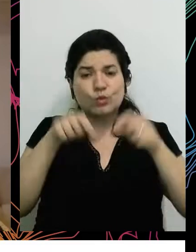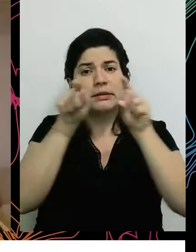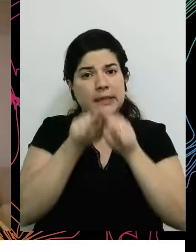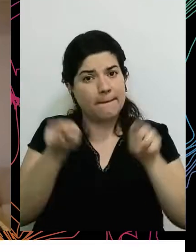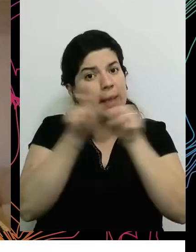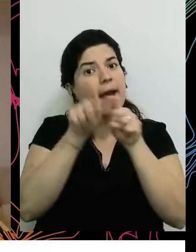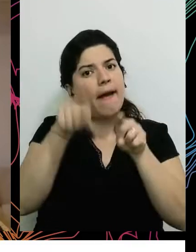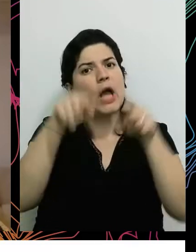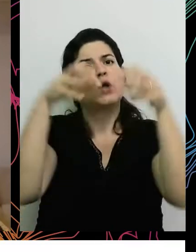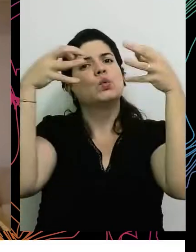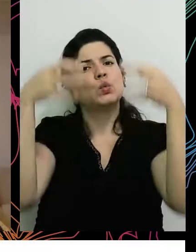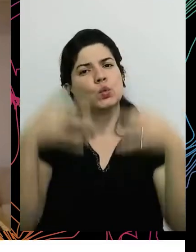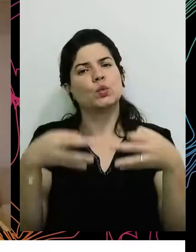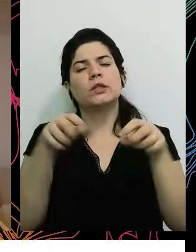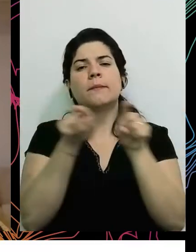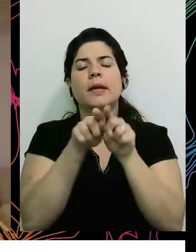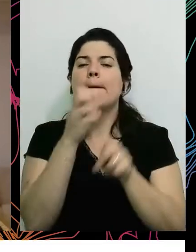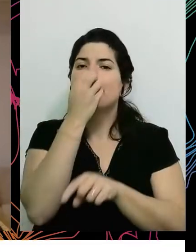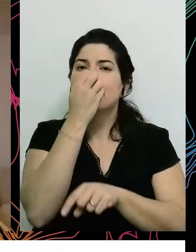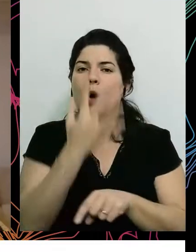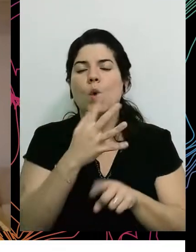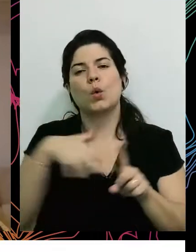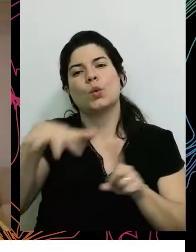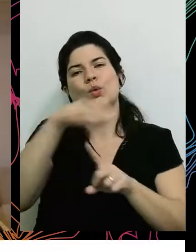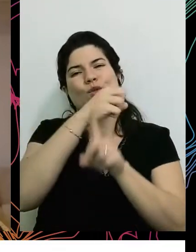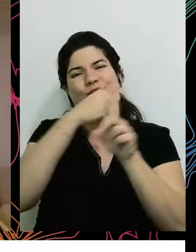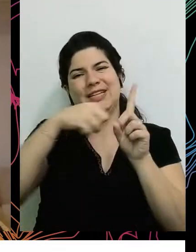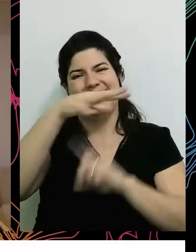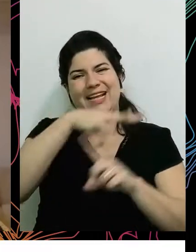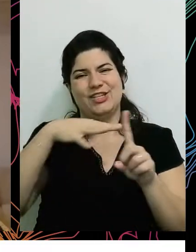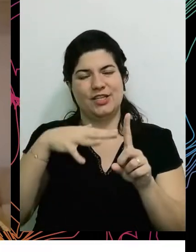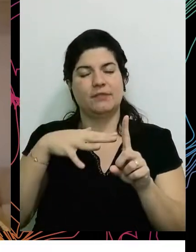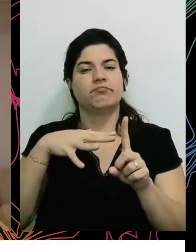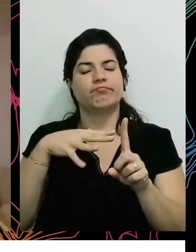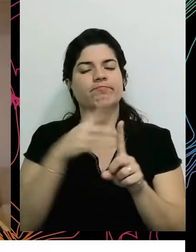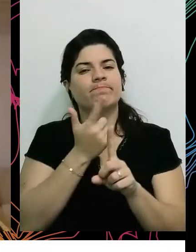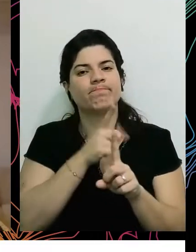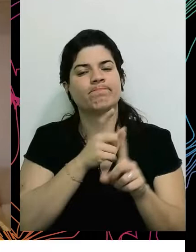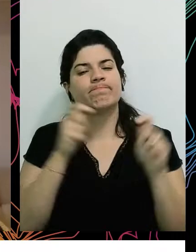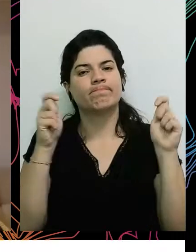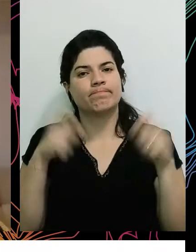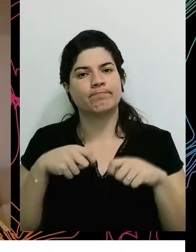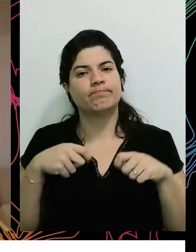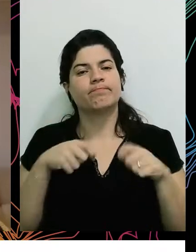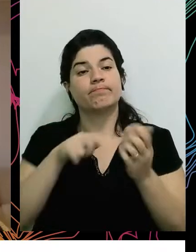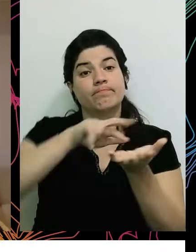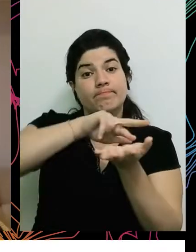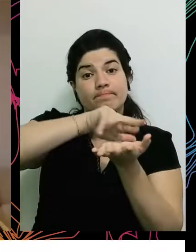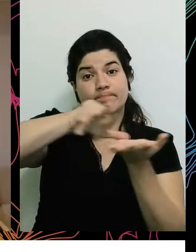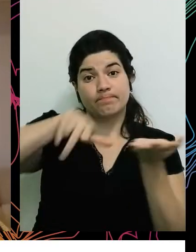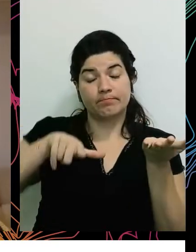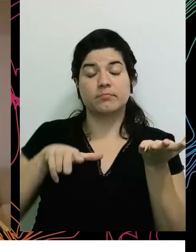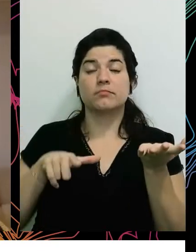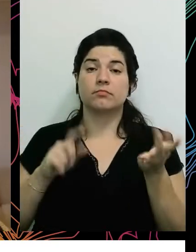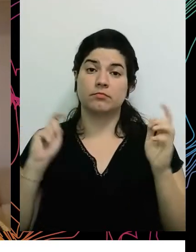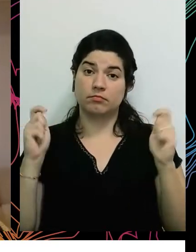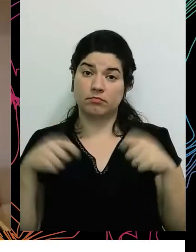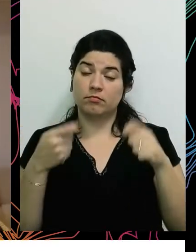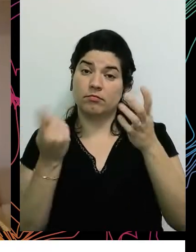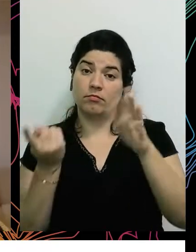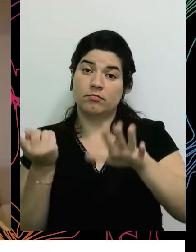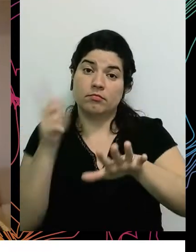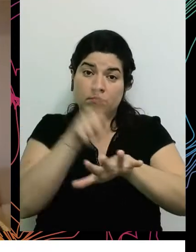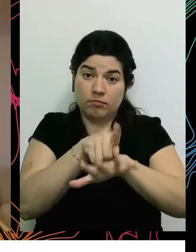justo e é bom para a sociedade. Uma sociedade diversa, uma sociedade que inclui,